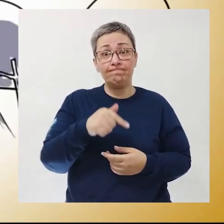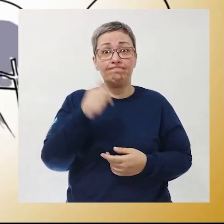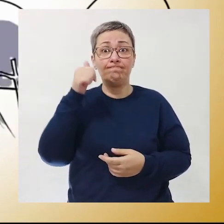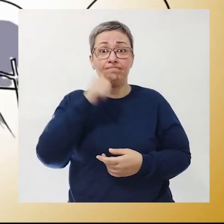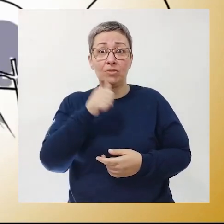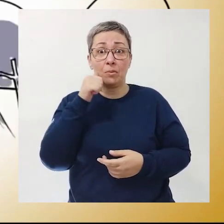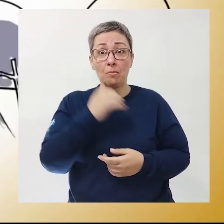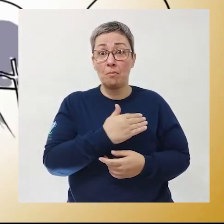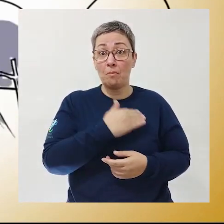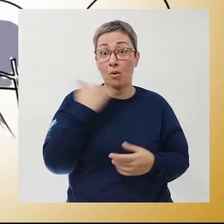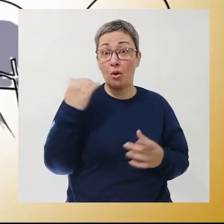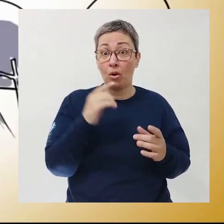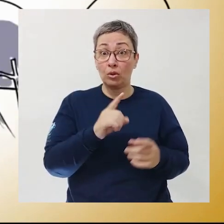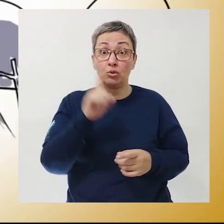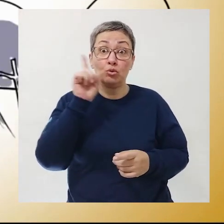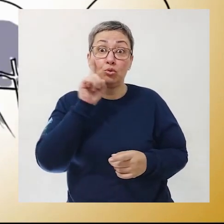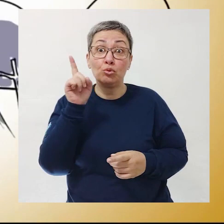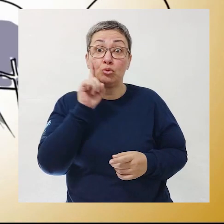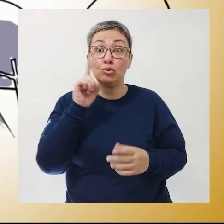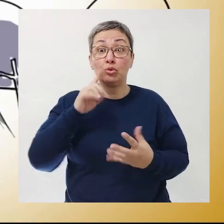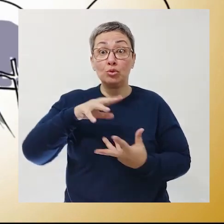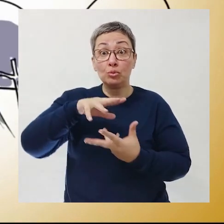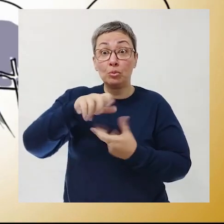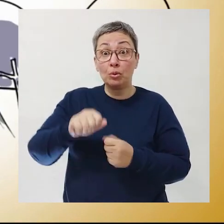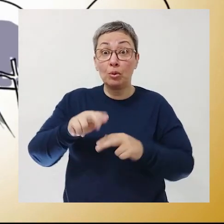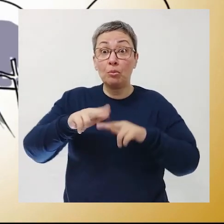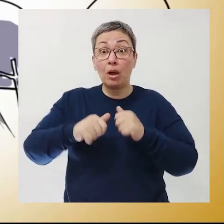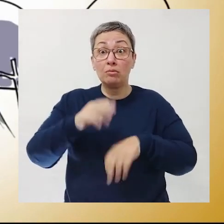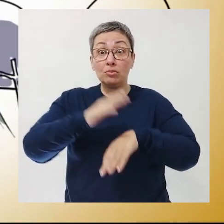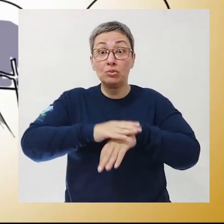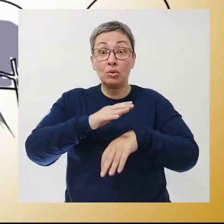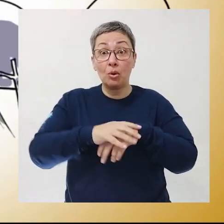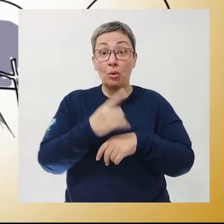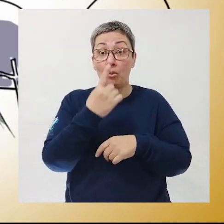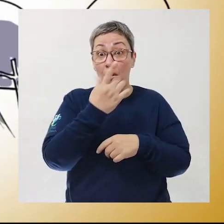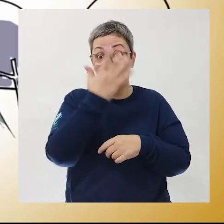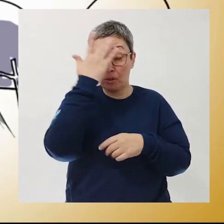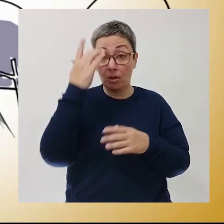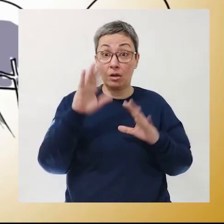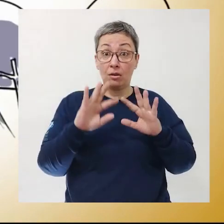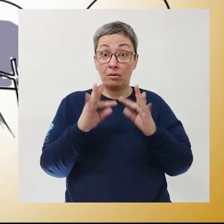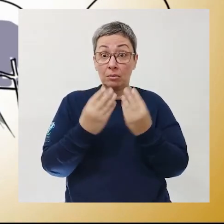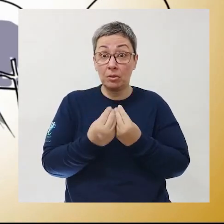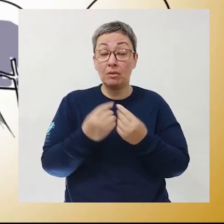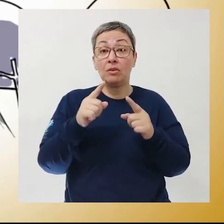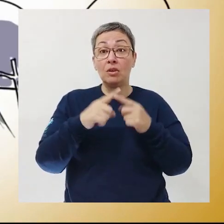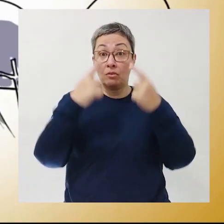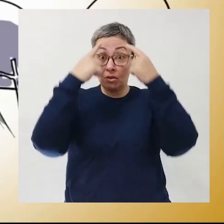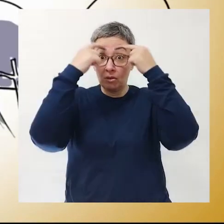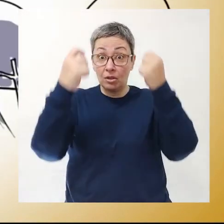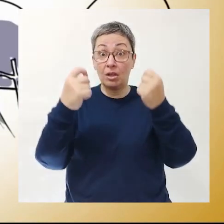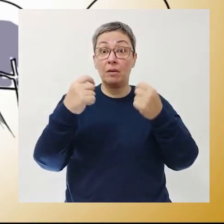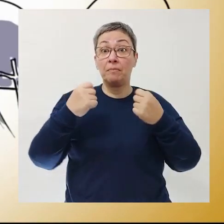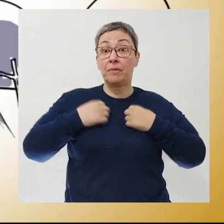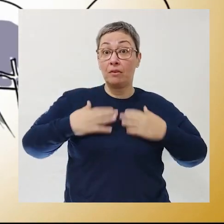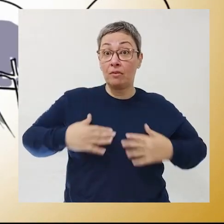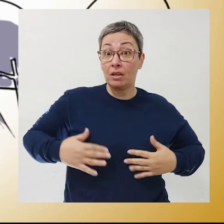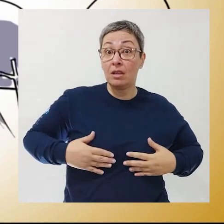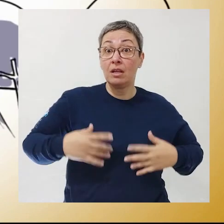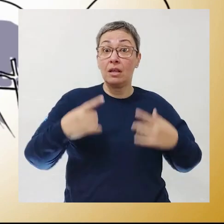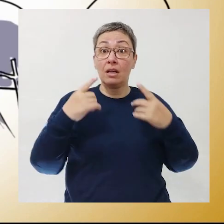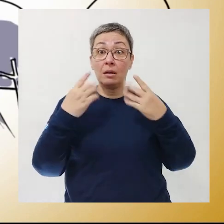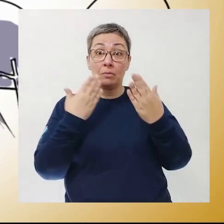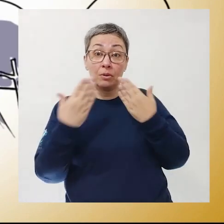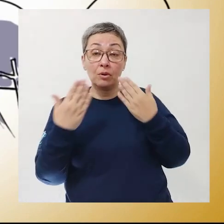137 mulheres são mortas por dia no mundo por um membro da família. A maioria dos casos de violência física e psicológica contra